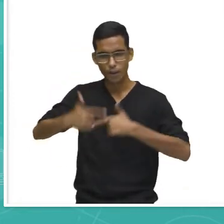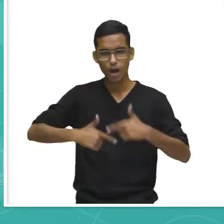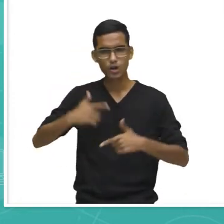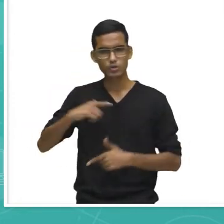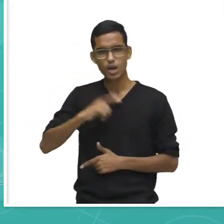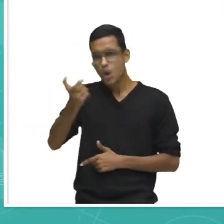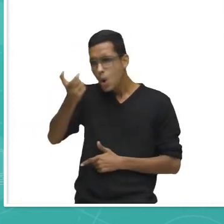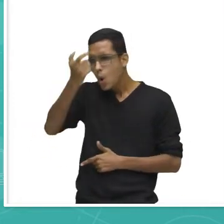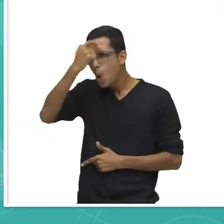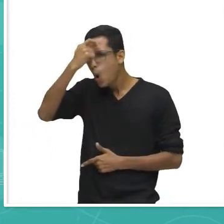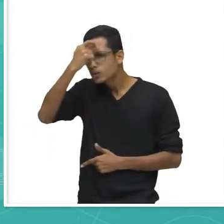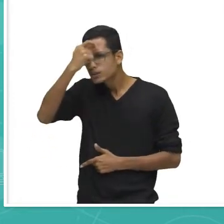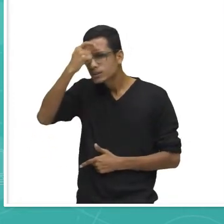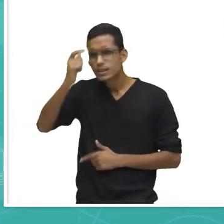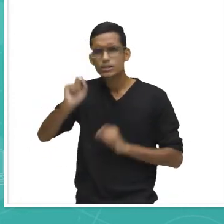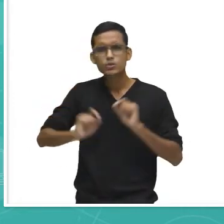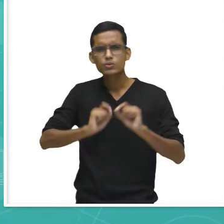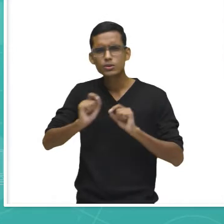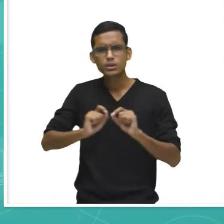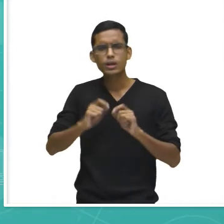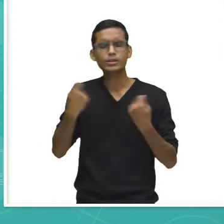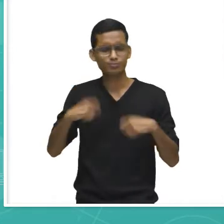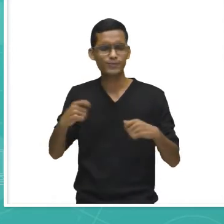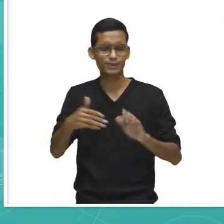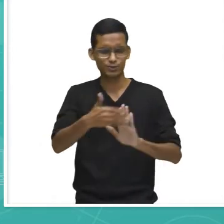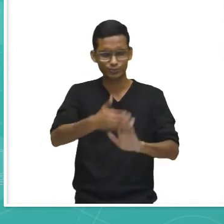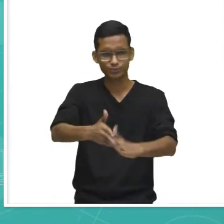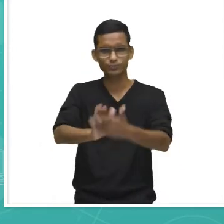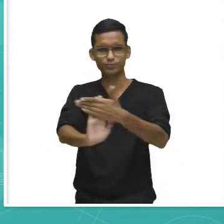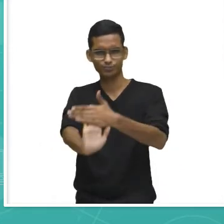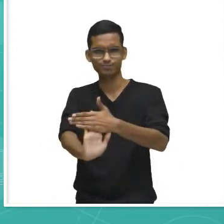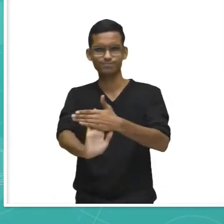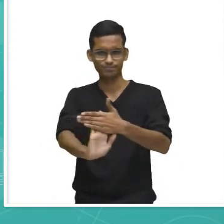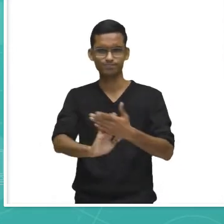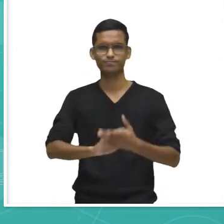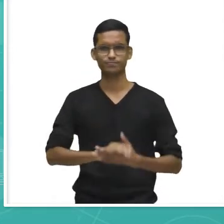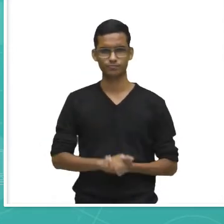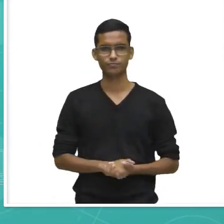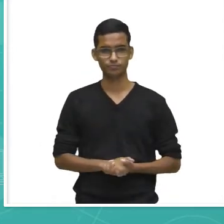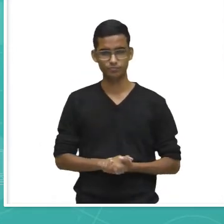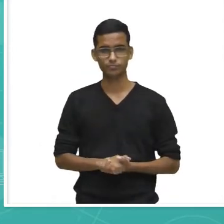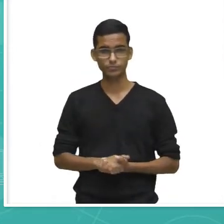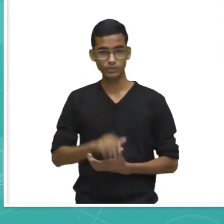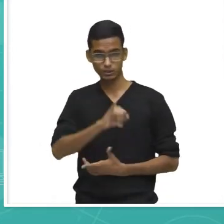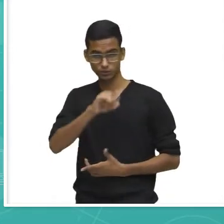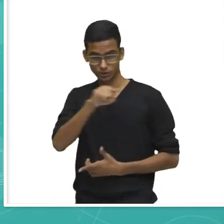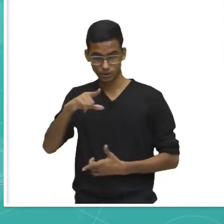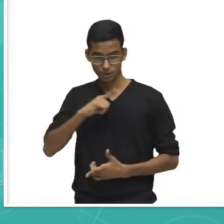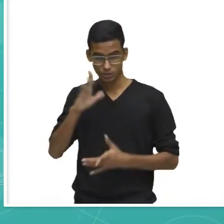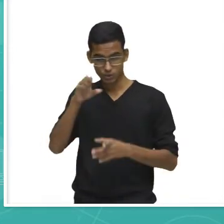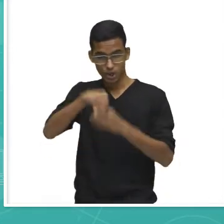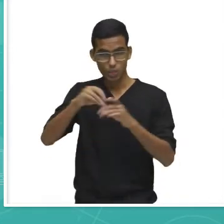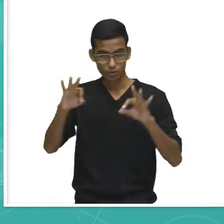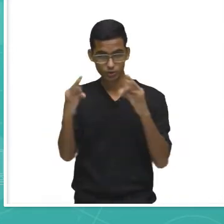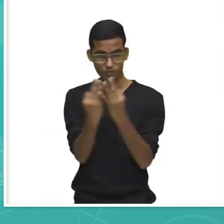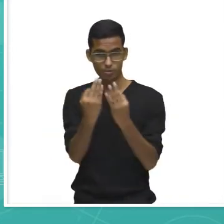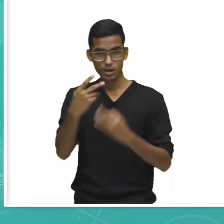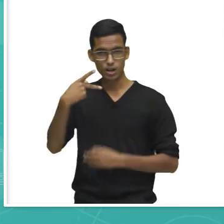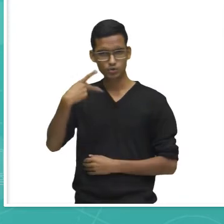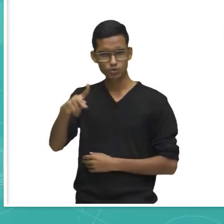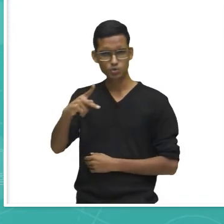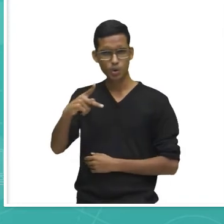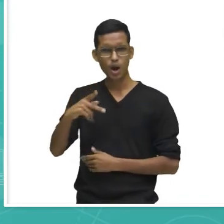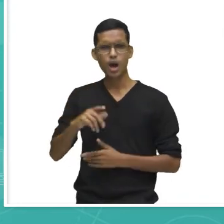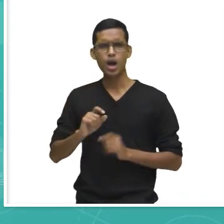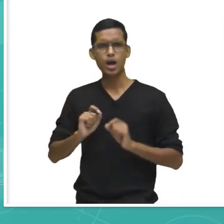tem pessoas na família, né, que trabalham, seja qual for ali a profissão, e ele faz esse movimento